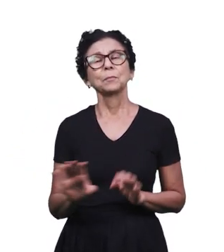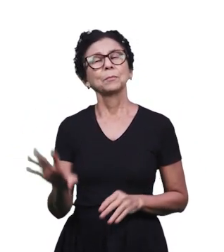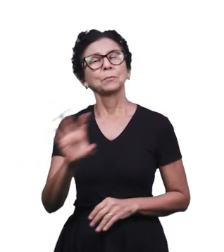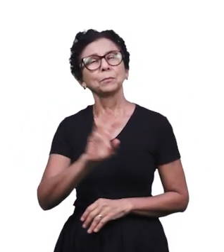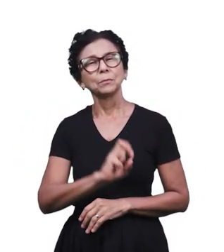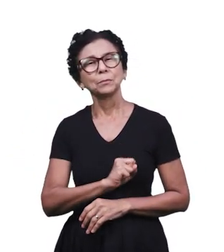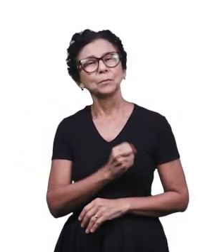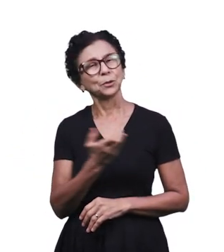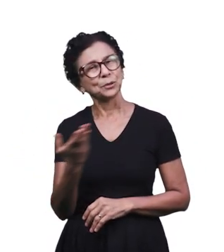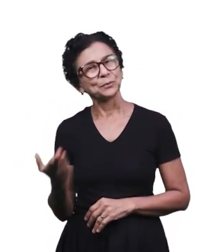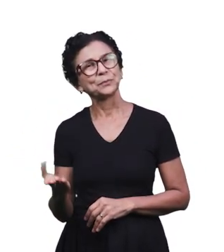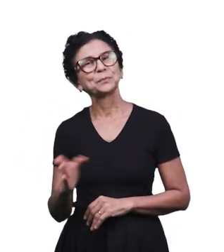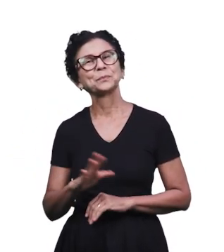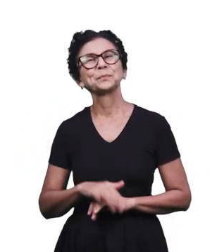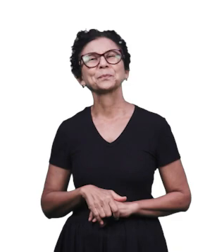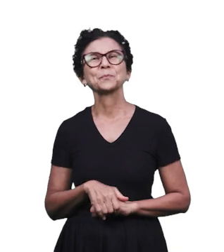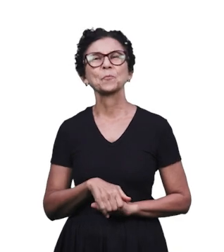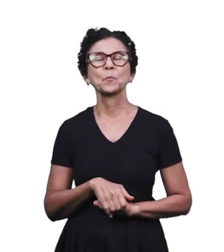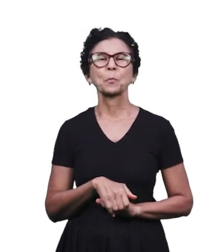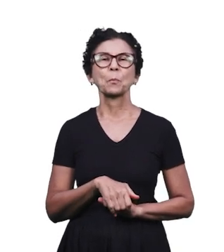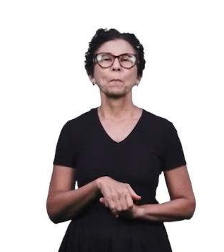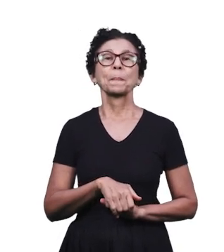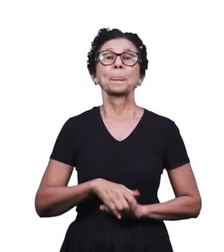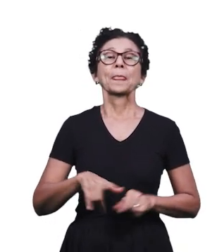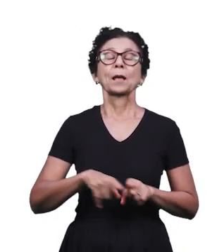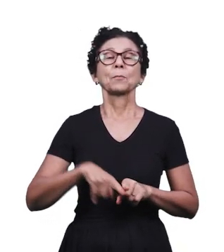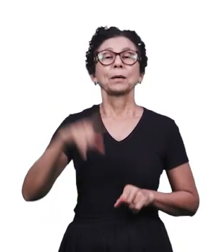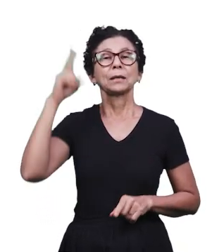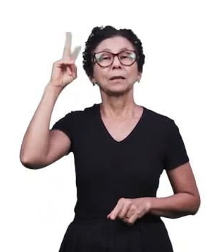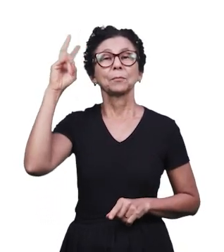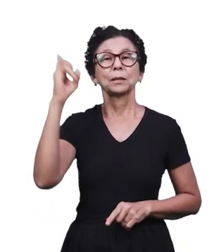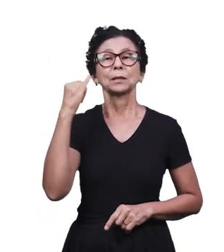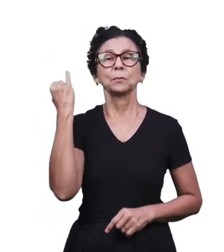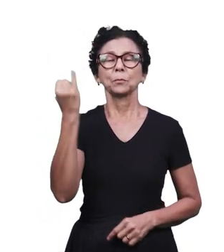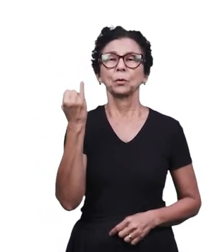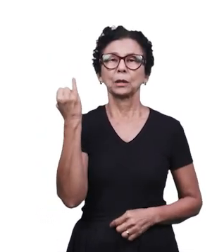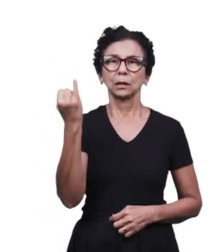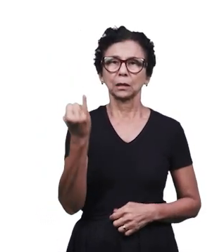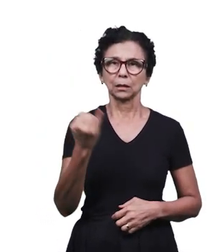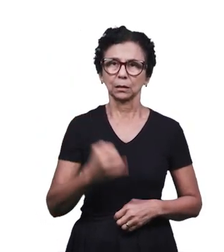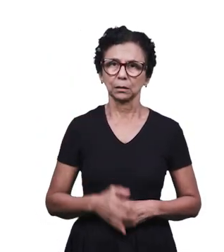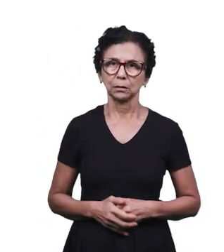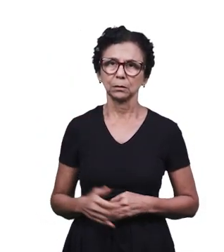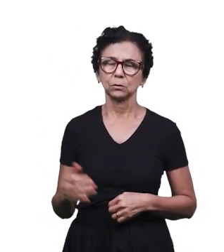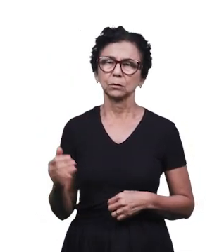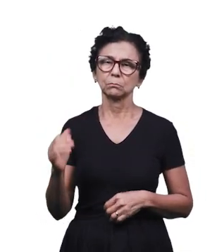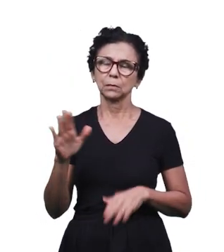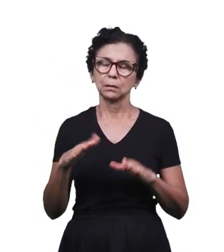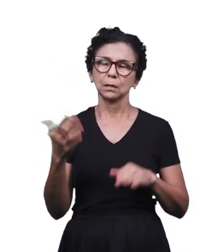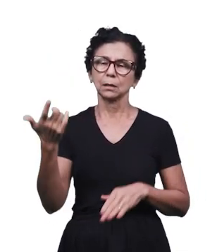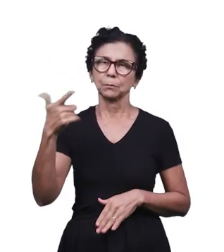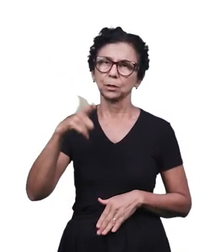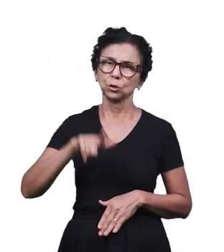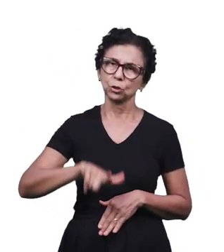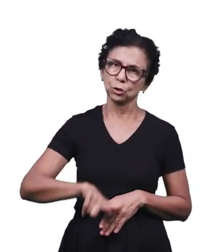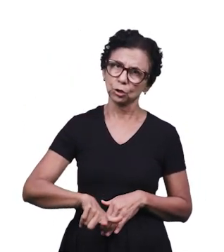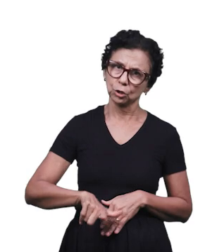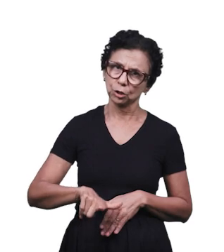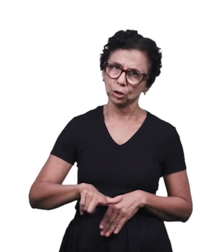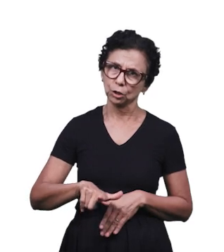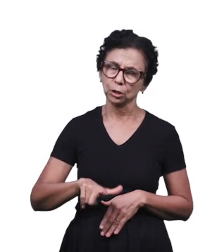os nossos irmãos. No ensino, lembrar que é importante repetir algumas vezes, repetir de